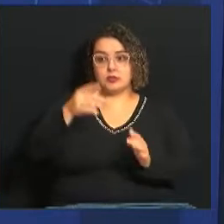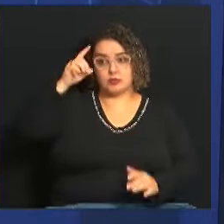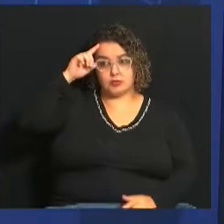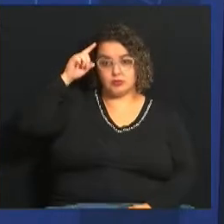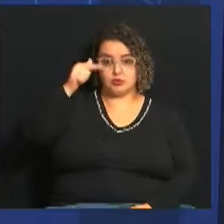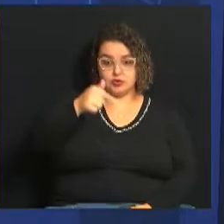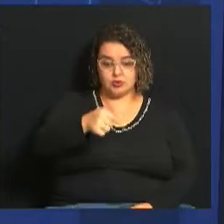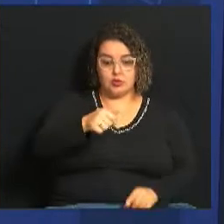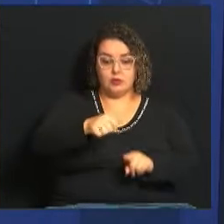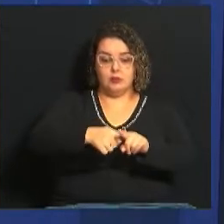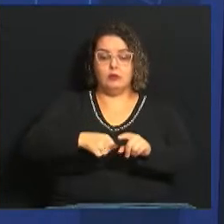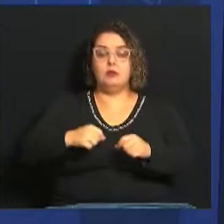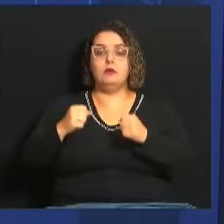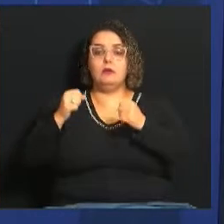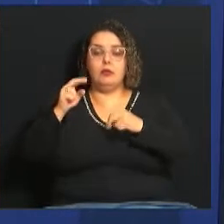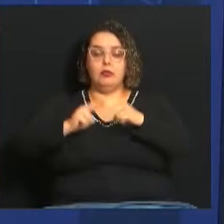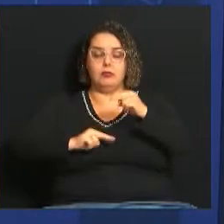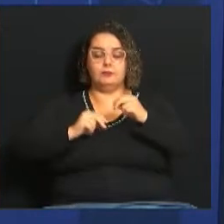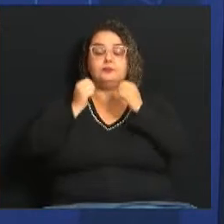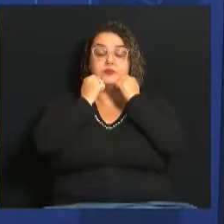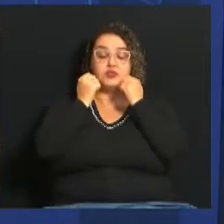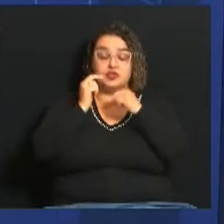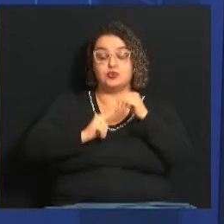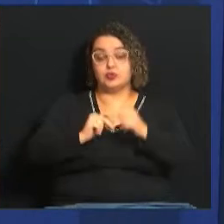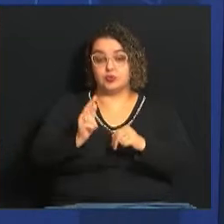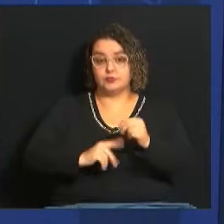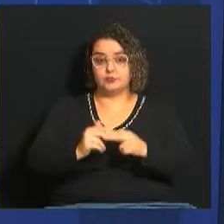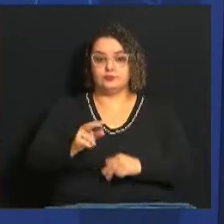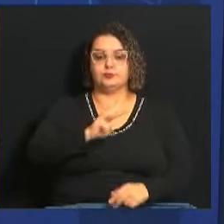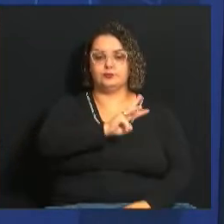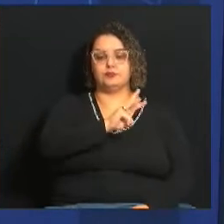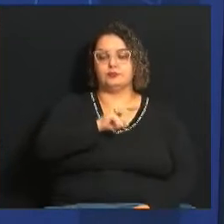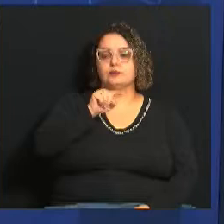de junho pelo site